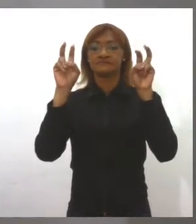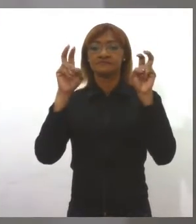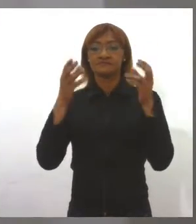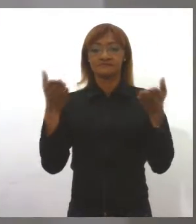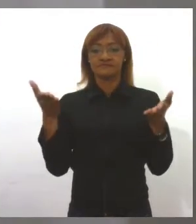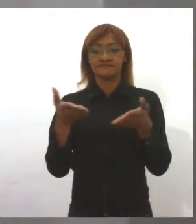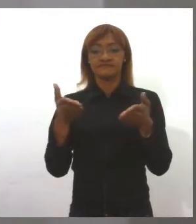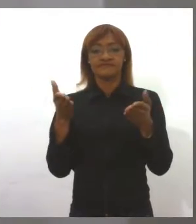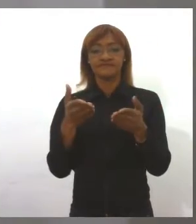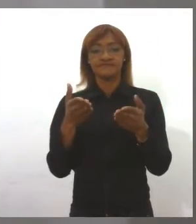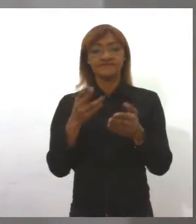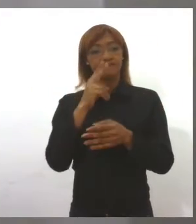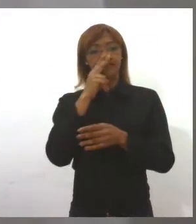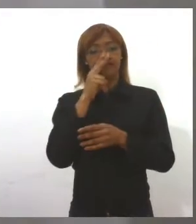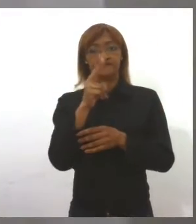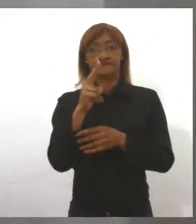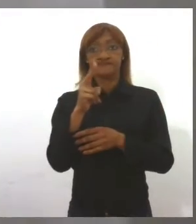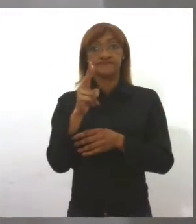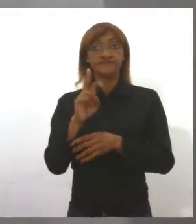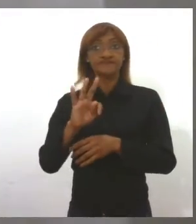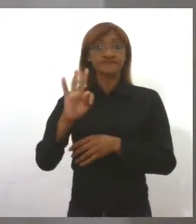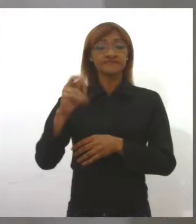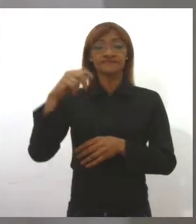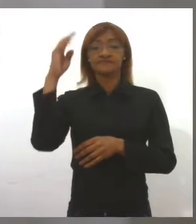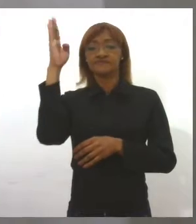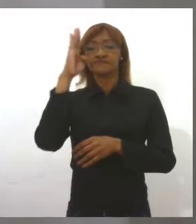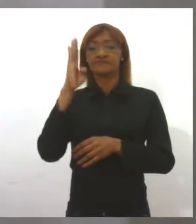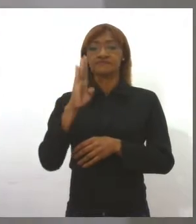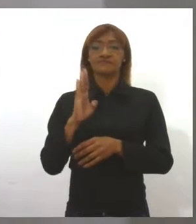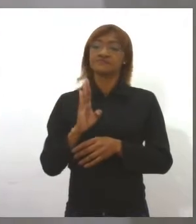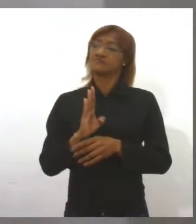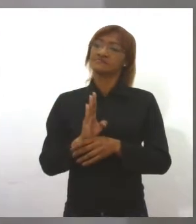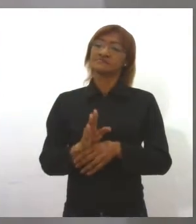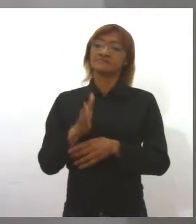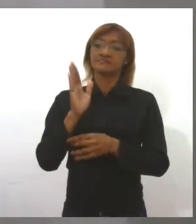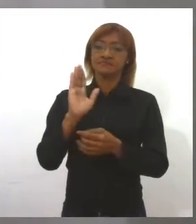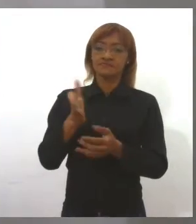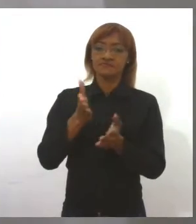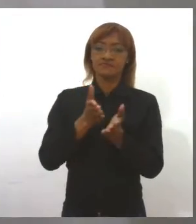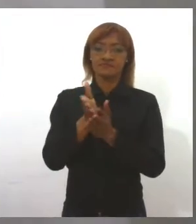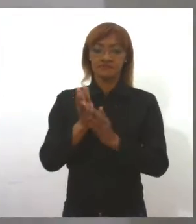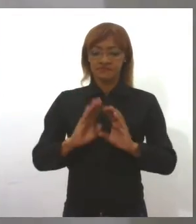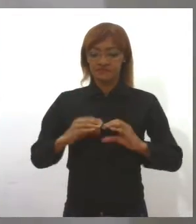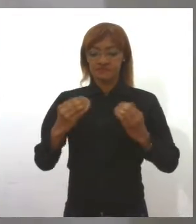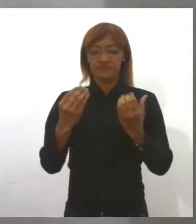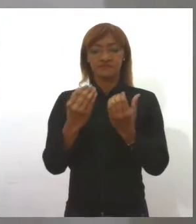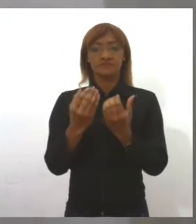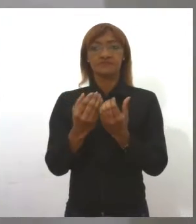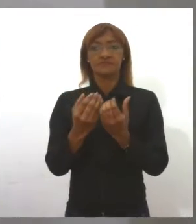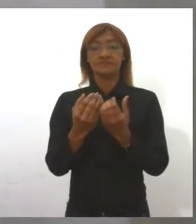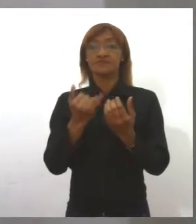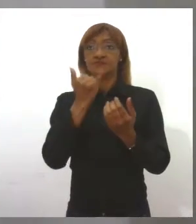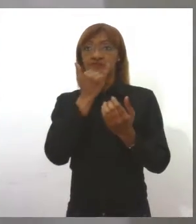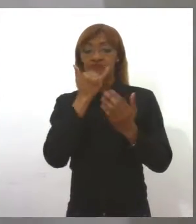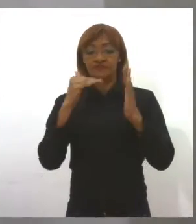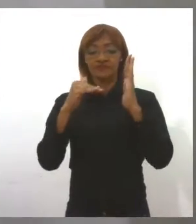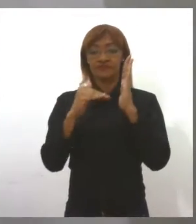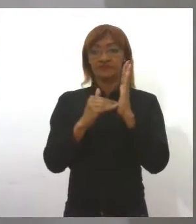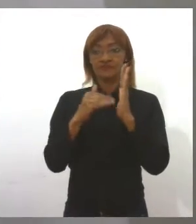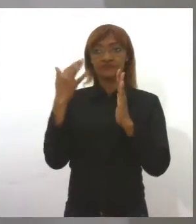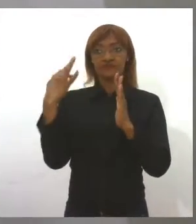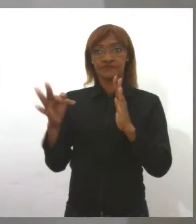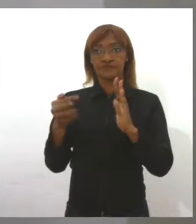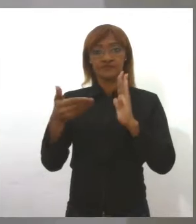evidência em nível nacional, após a aprovação na Câmara Federal e no Senado e sancionado pelo